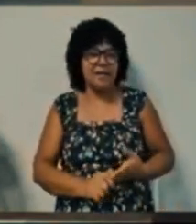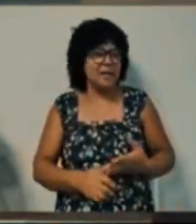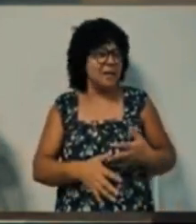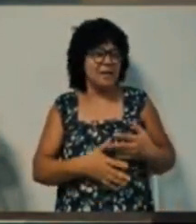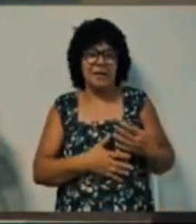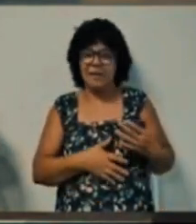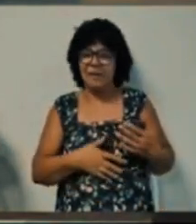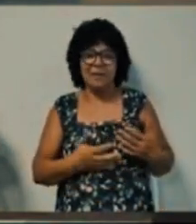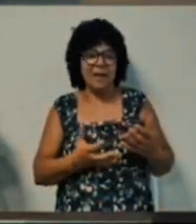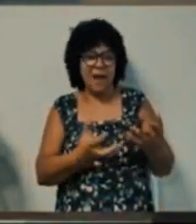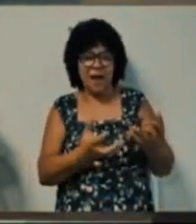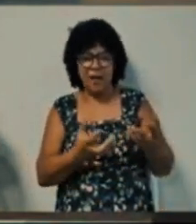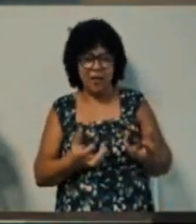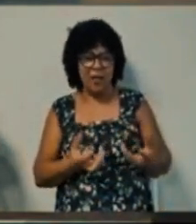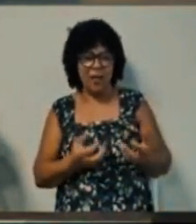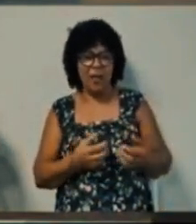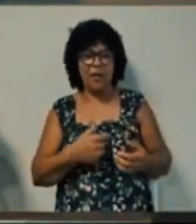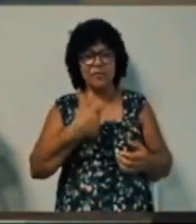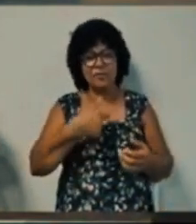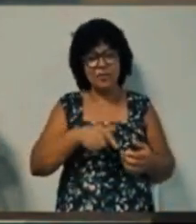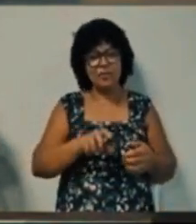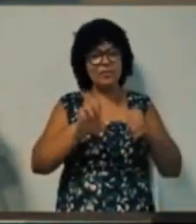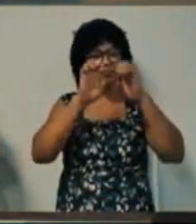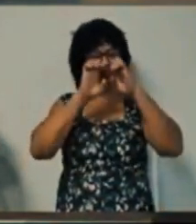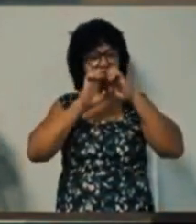para a cidade onde eu moro.